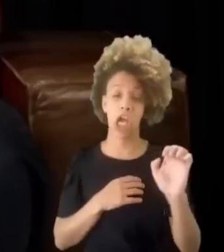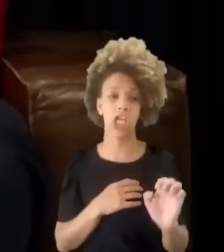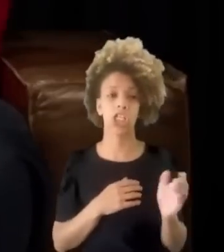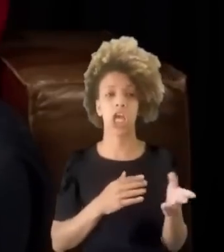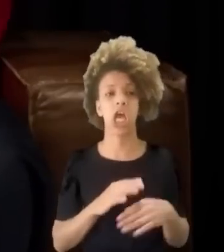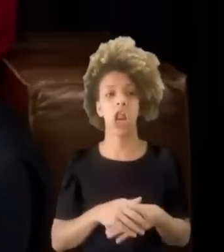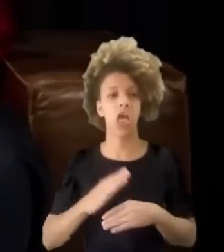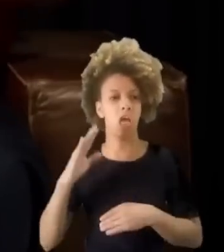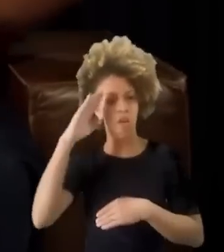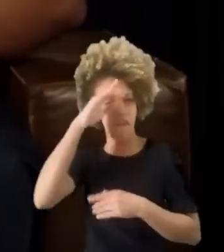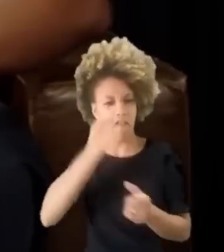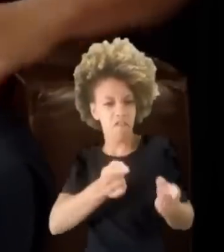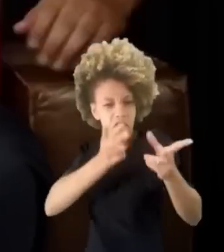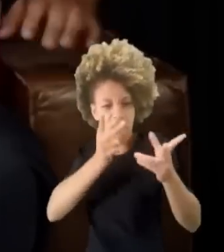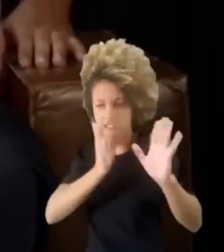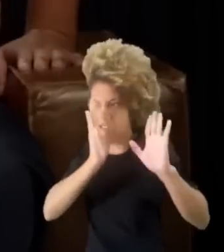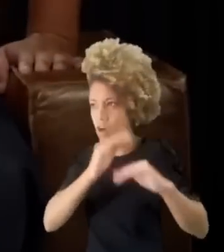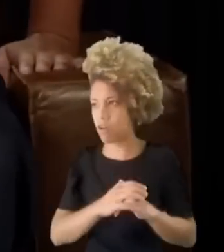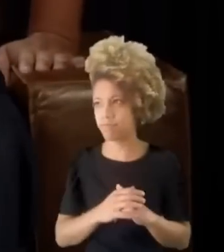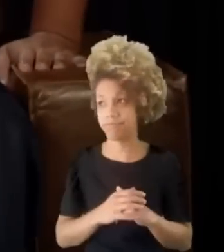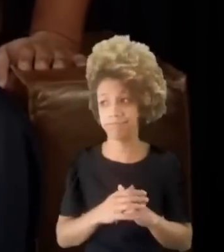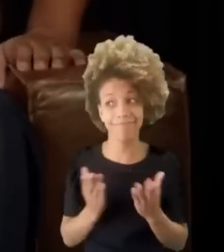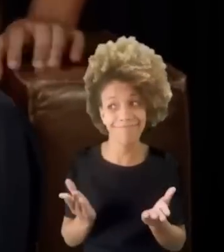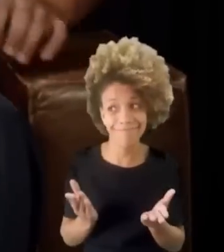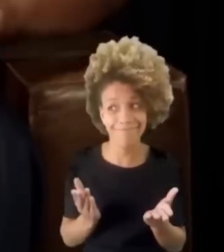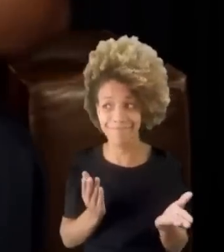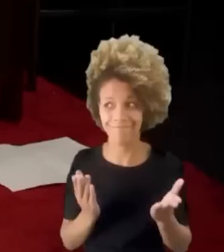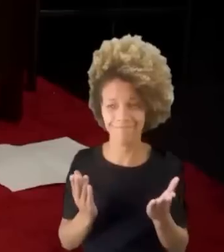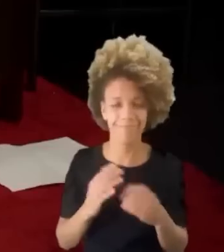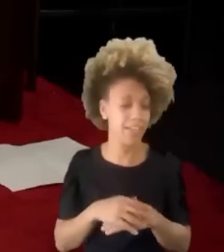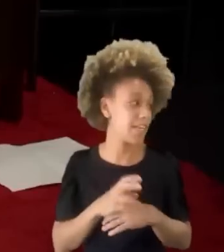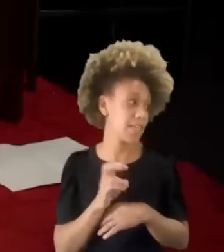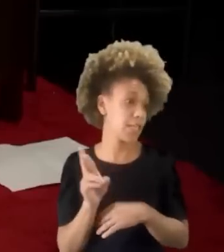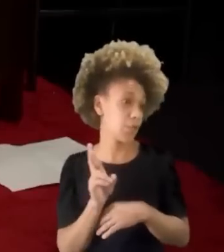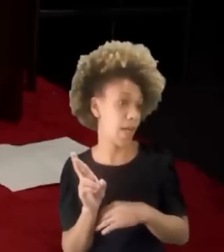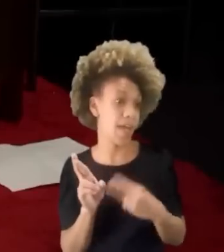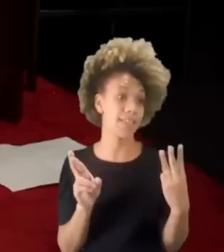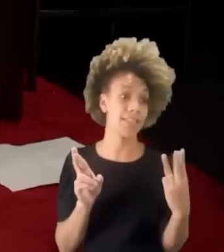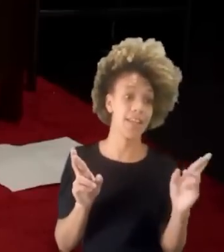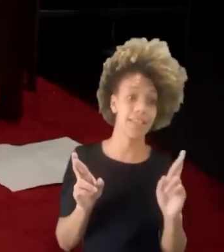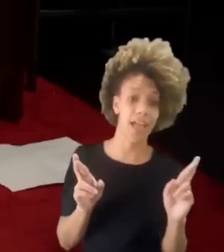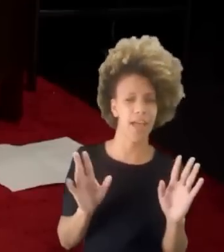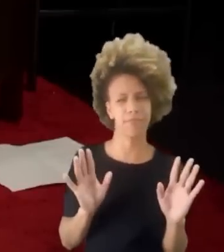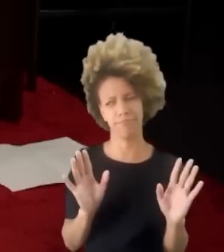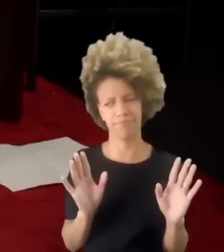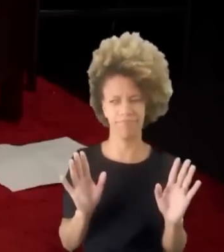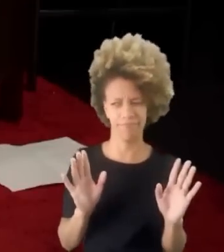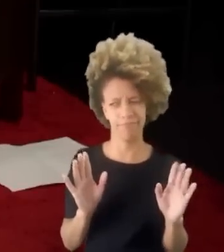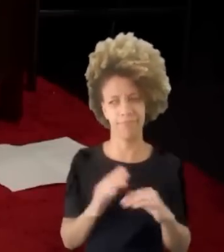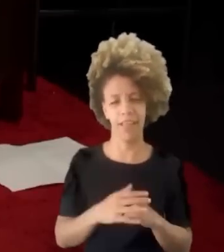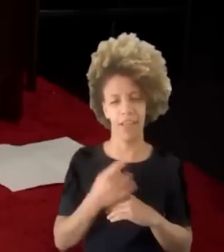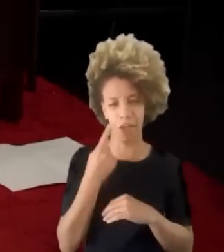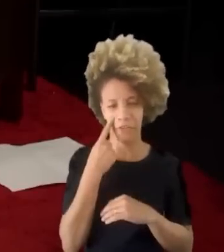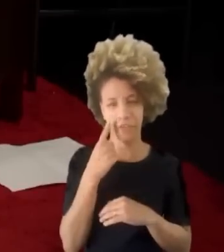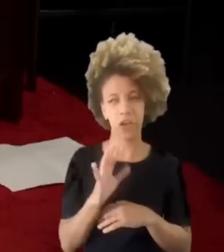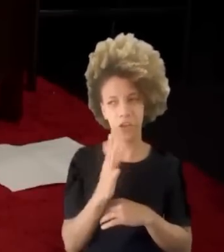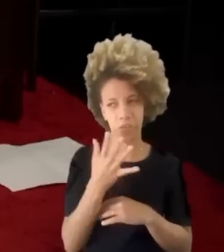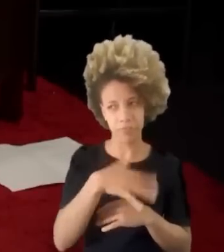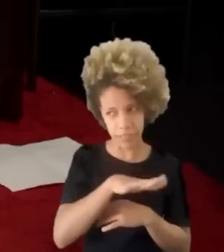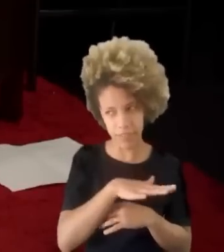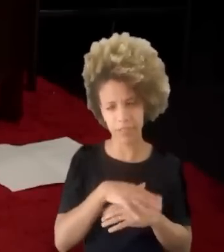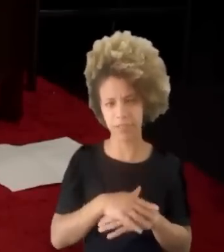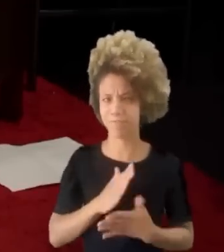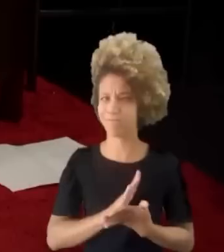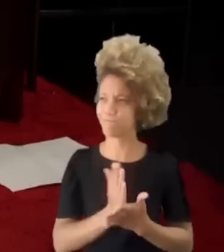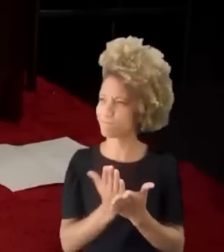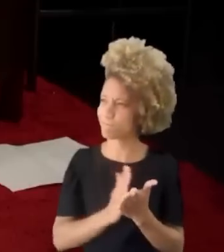a esquerda bolsonaro e tal e como tem como ser três reais tá ligado mano eu vi as coisas acontecer